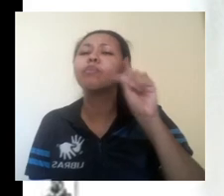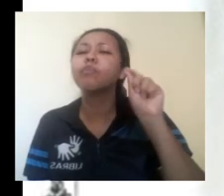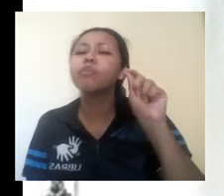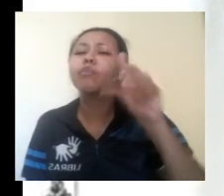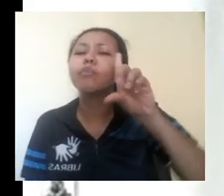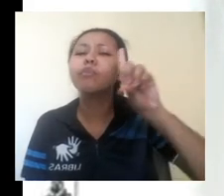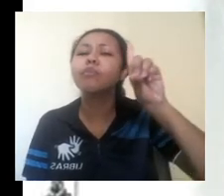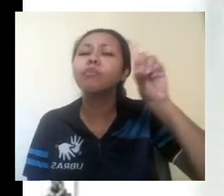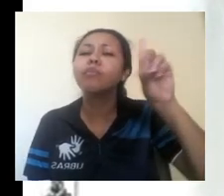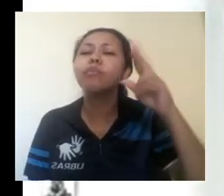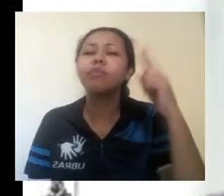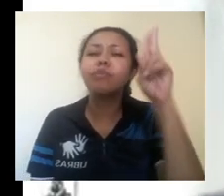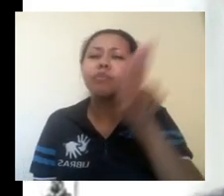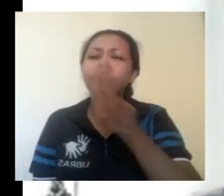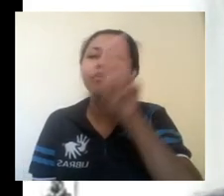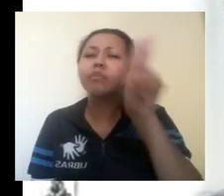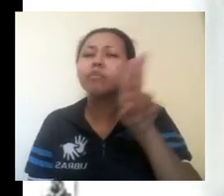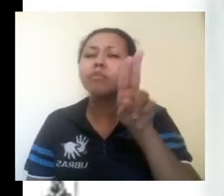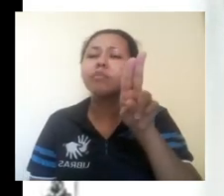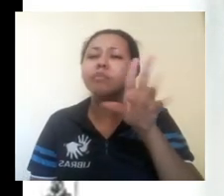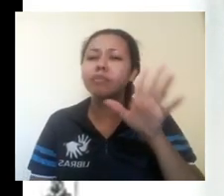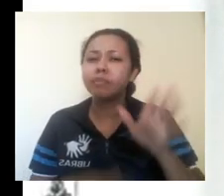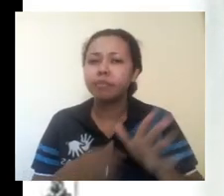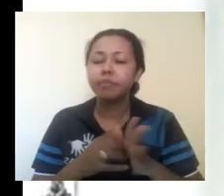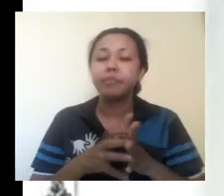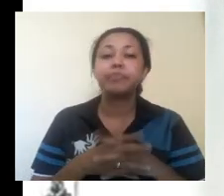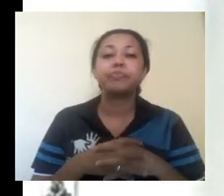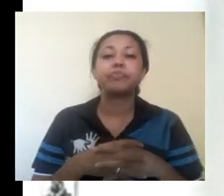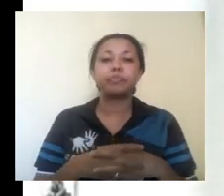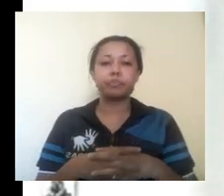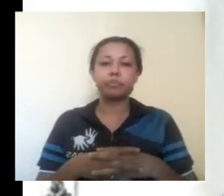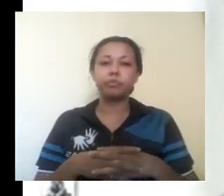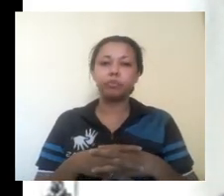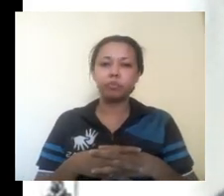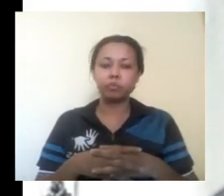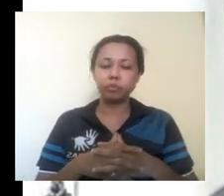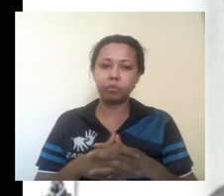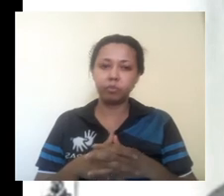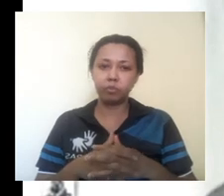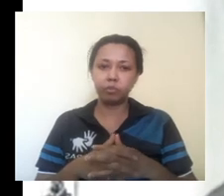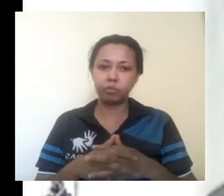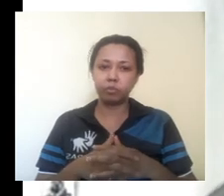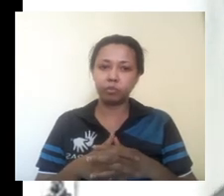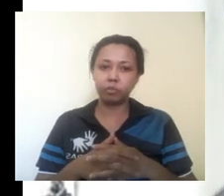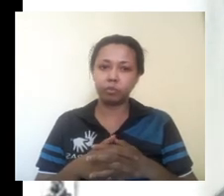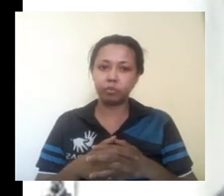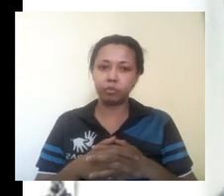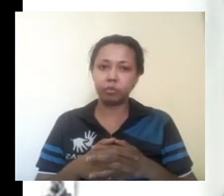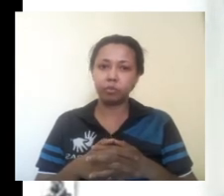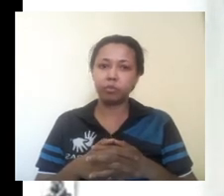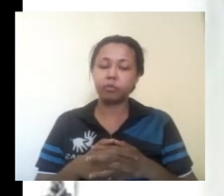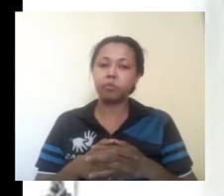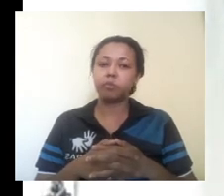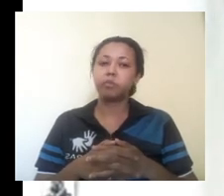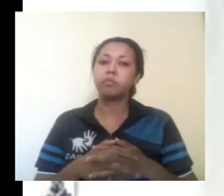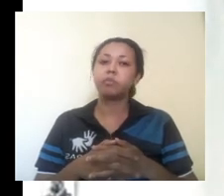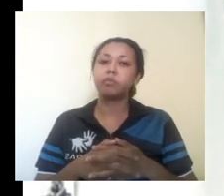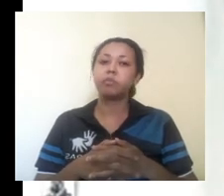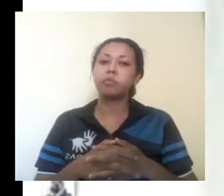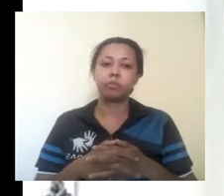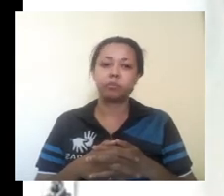isso realmente existe. E aí, só a título de acréscimo, né, no